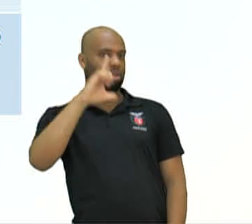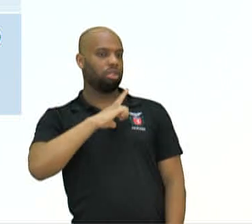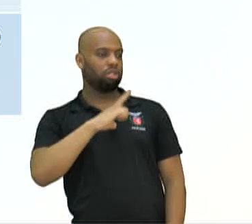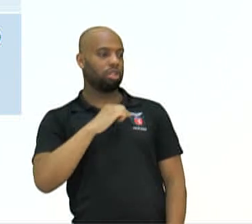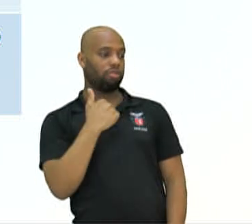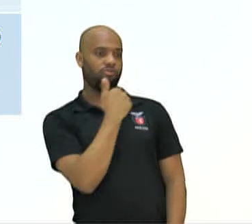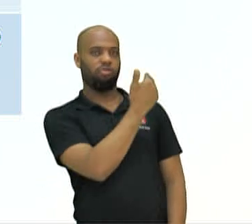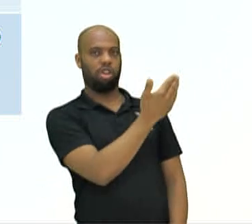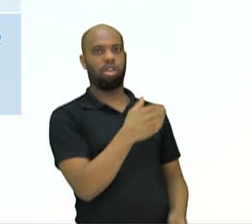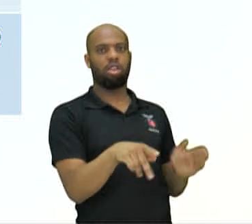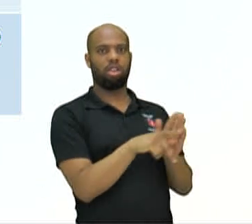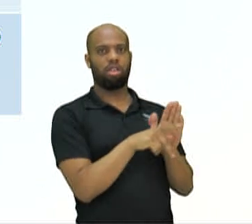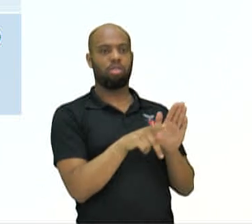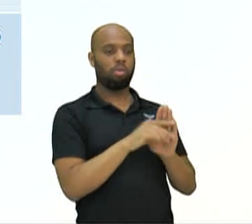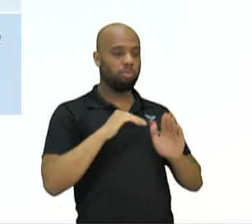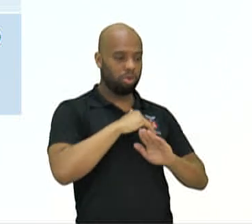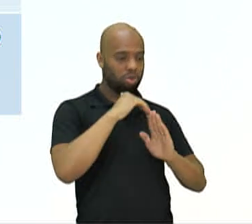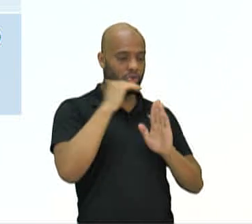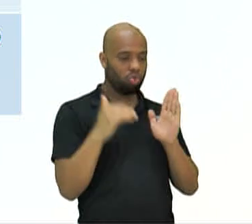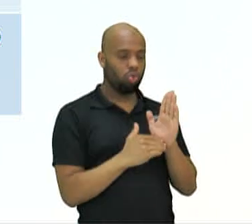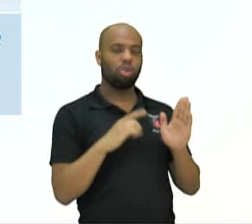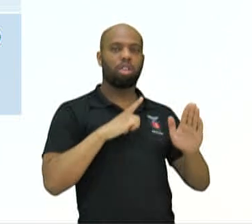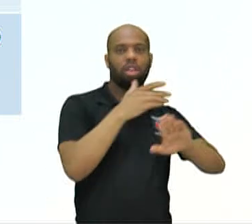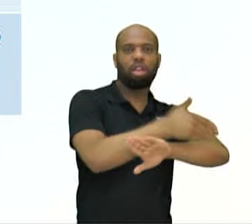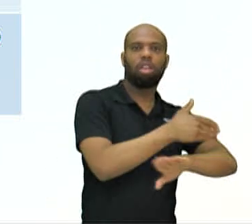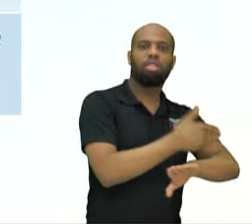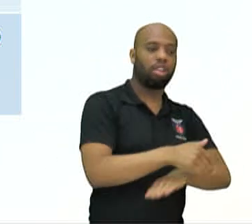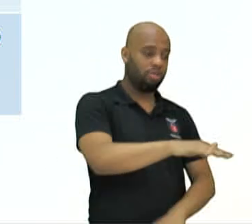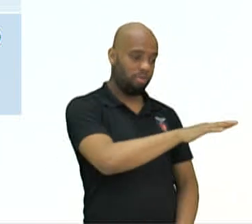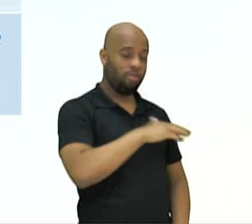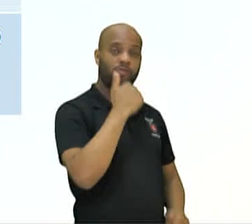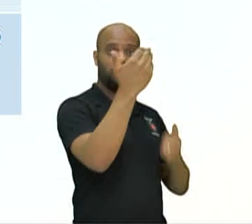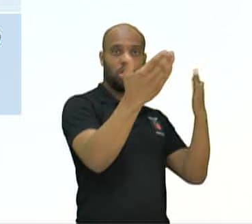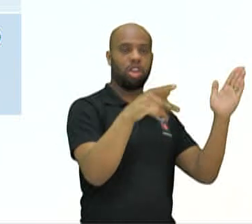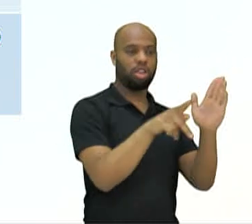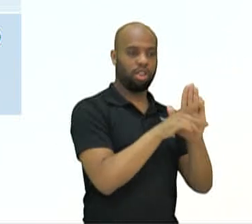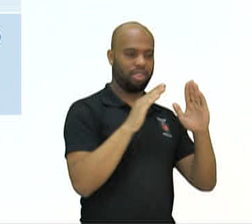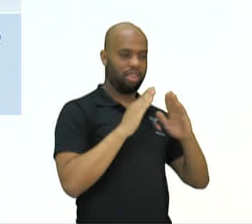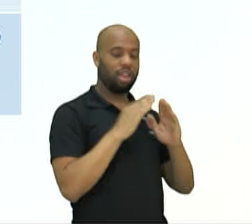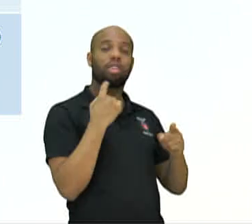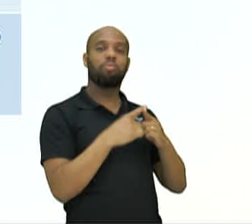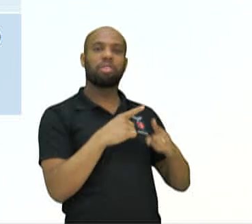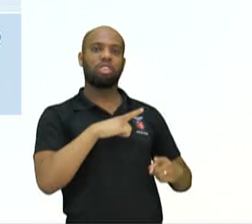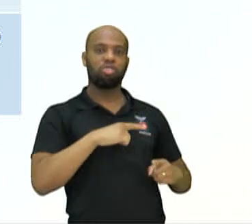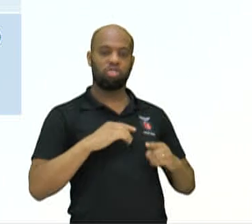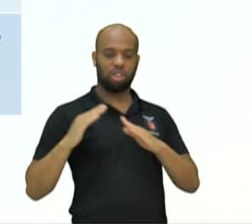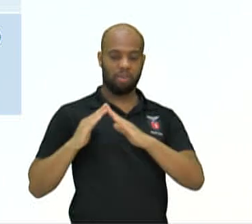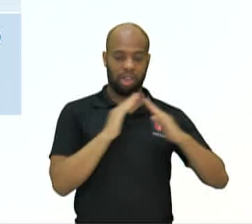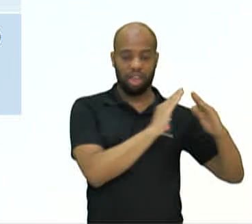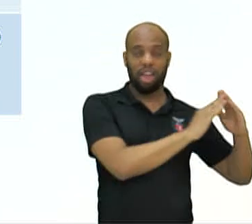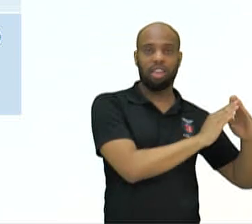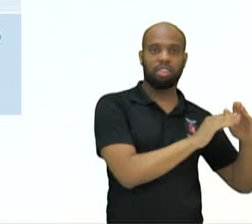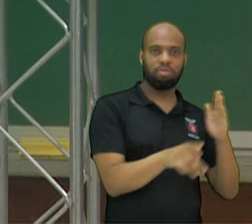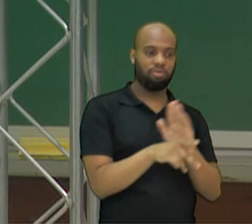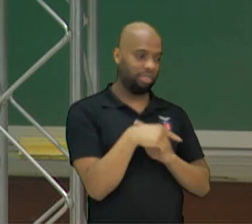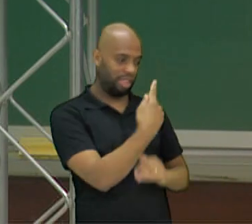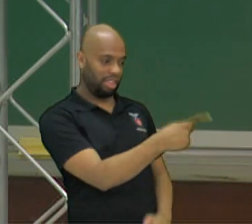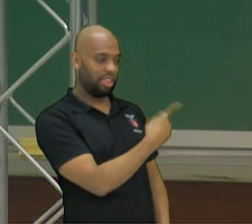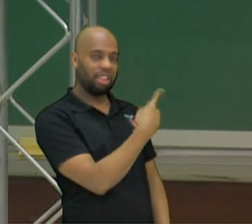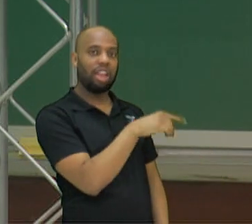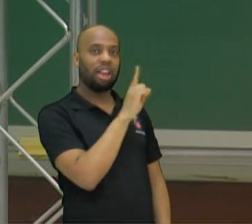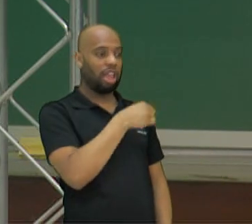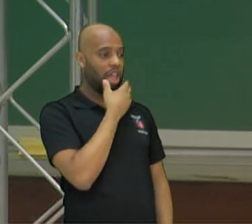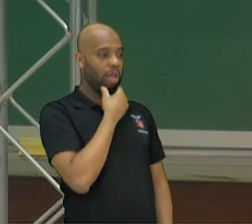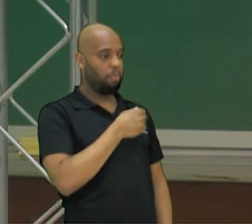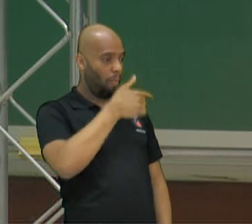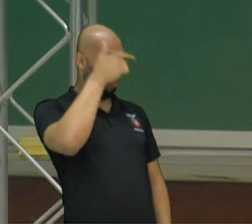espaço público. Por quê? Os meninos piá ali, que moravam ao redor da sua casa, então era